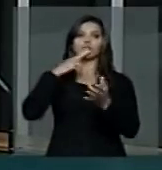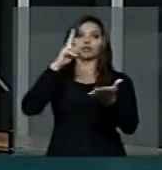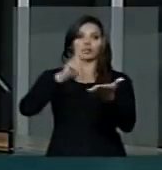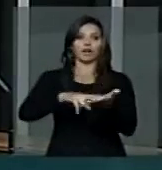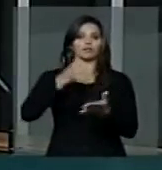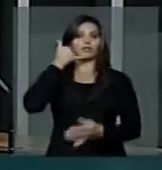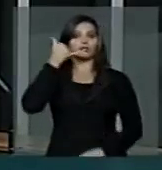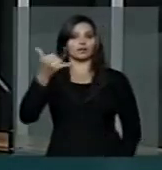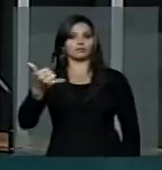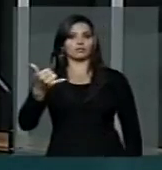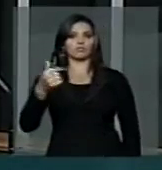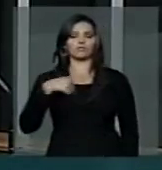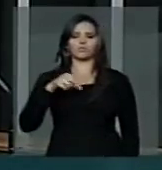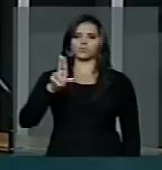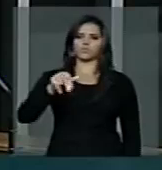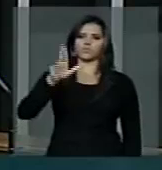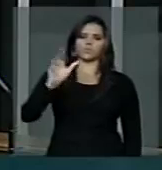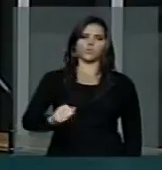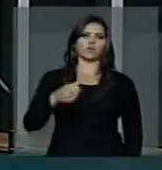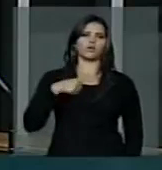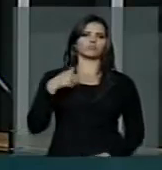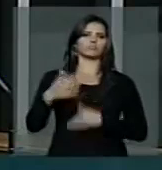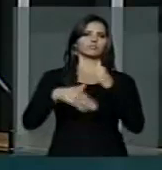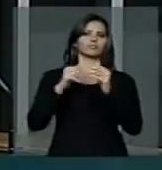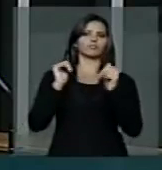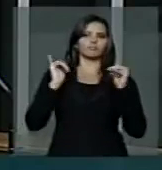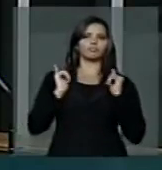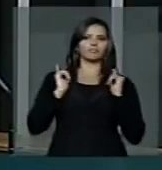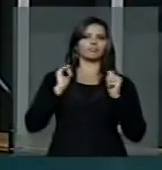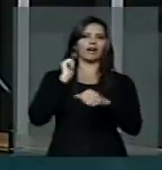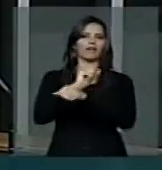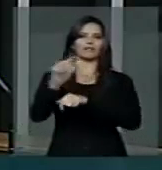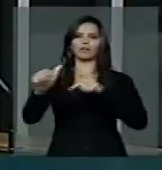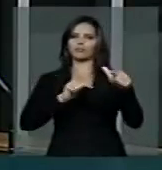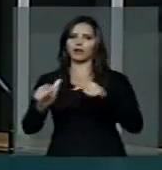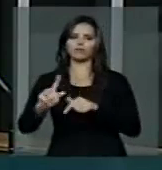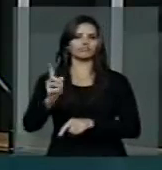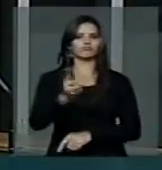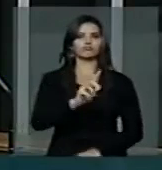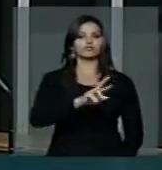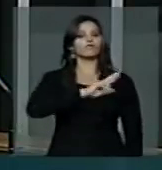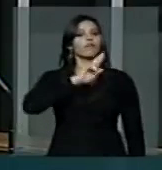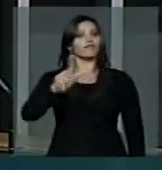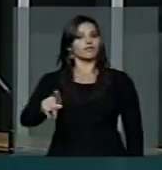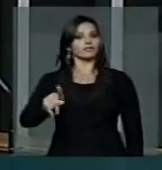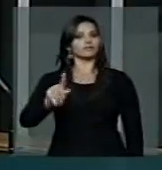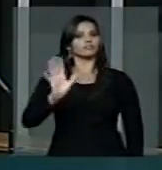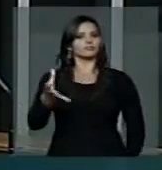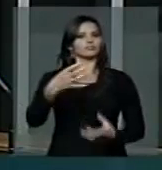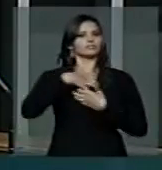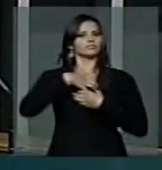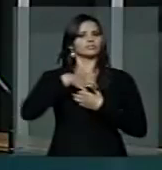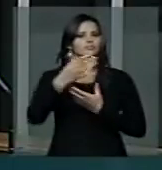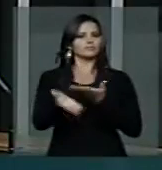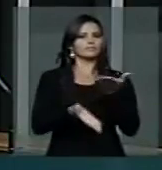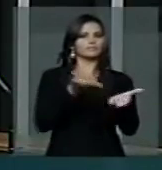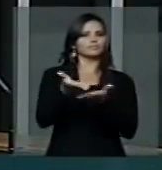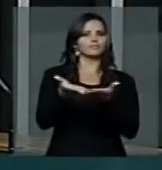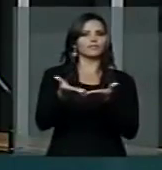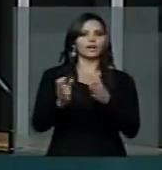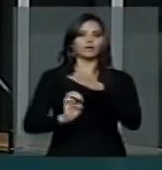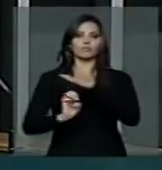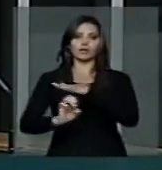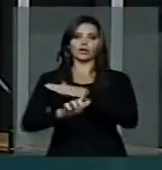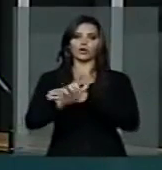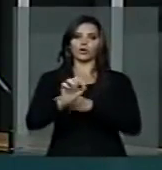ligações, jamais reduzi o ritmo dos meus trabalhos. Muito pelo contrário. Conseguimos sensibilizar a empresa